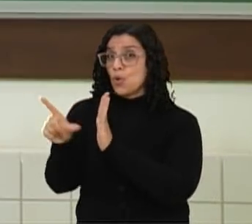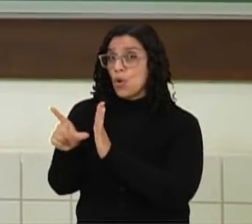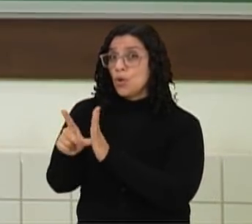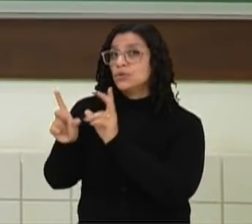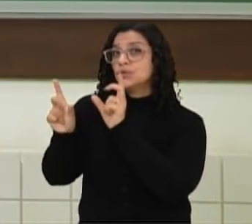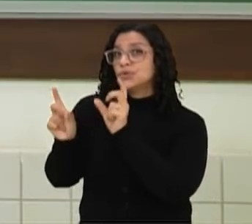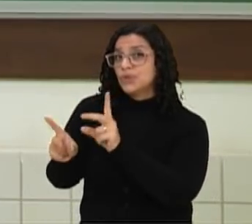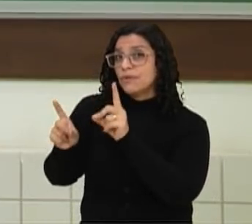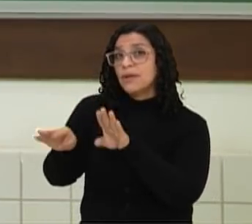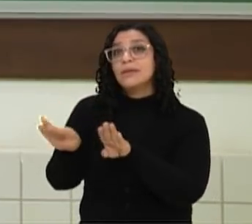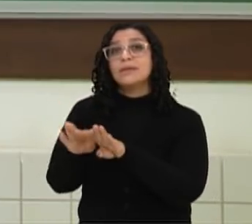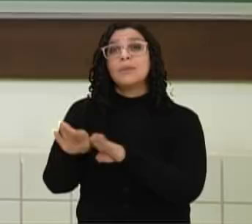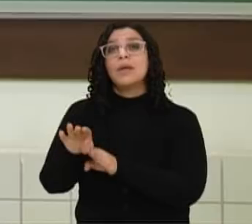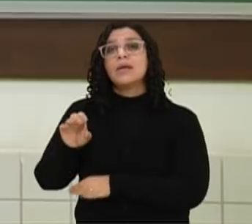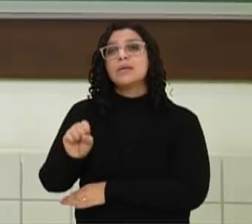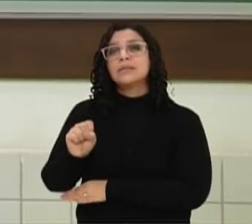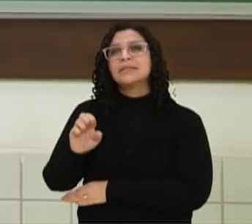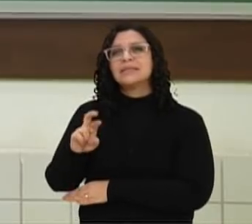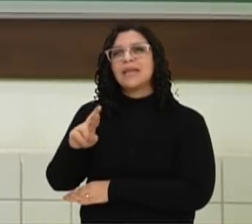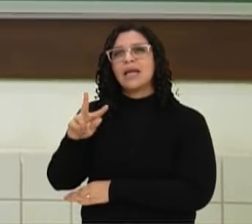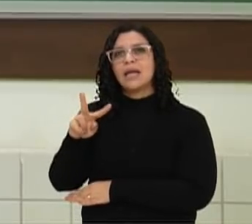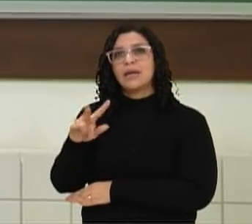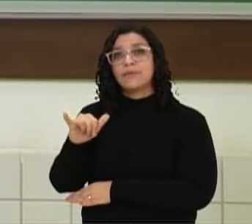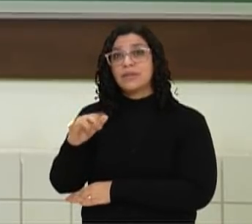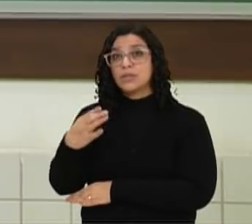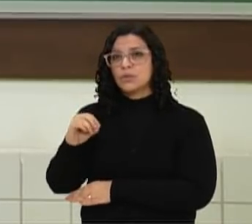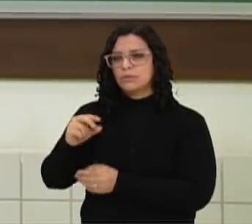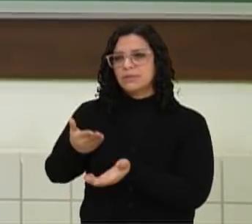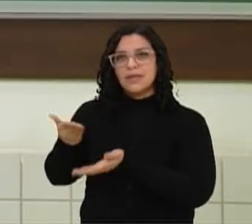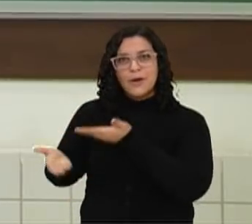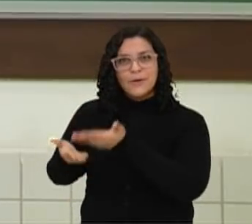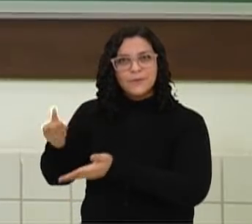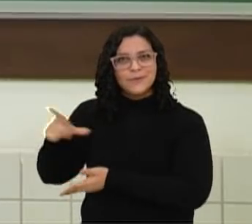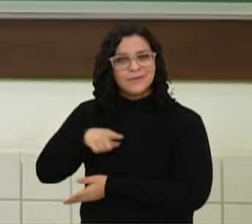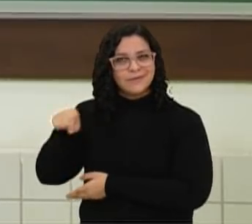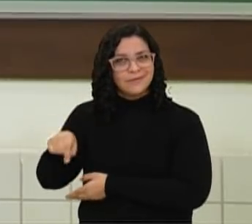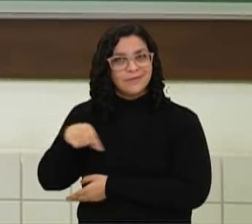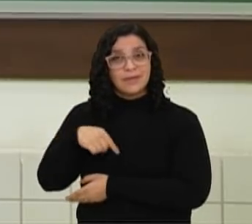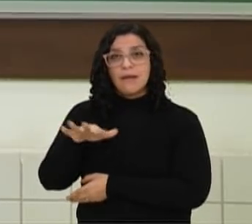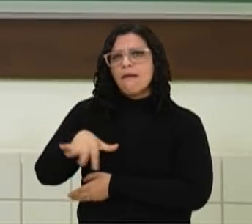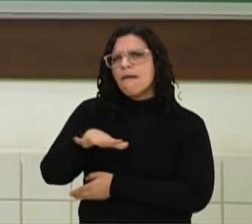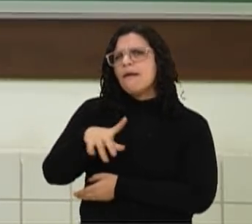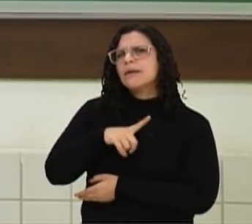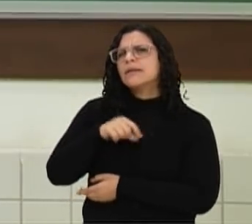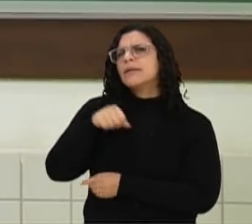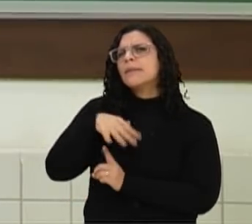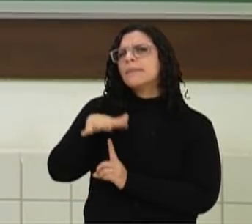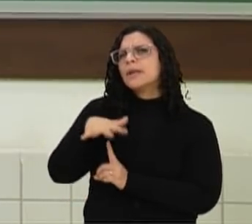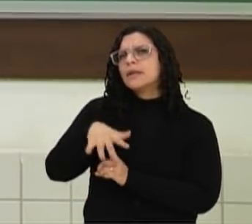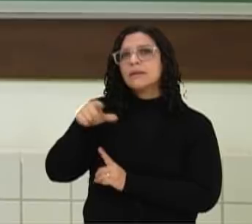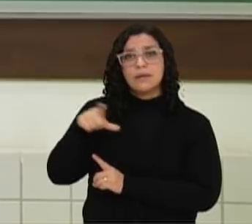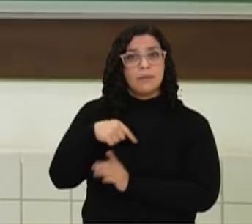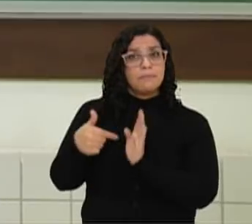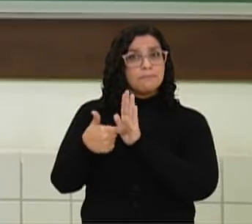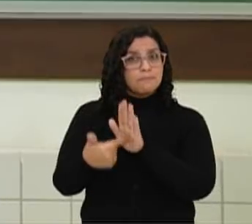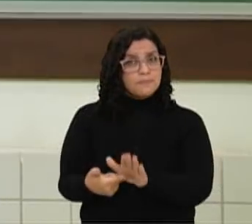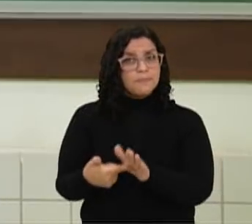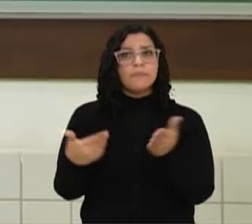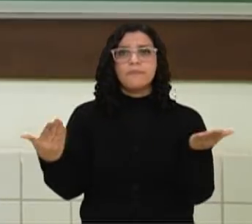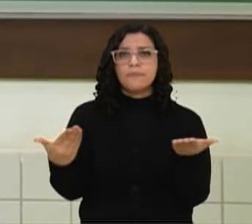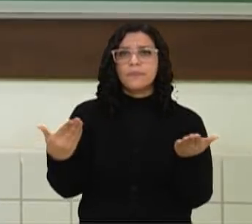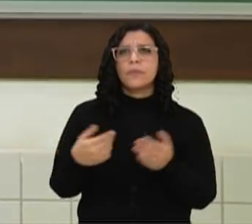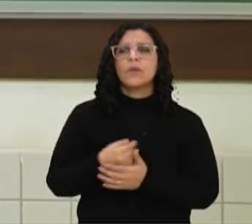e serviços. Então, pensando nessa característica, quais são os setores ali que